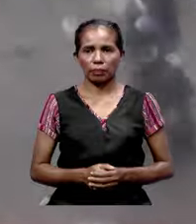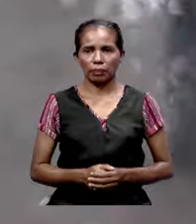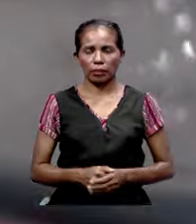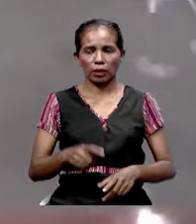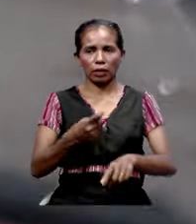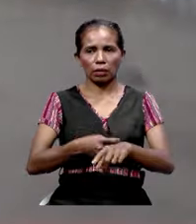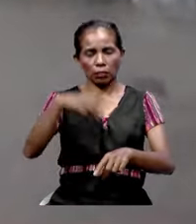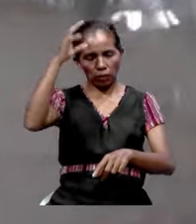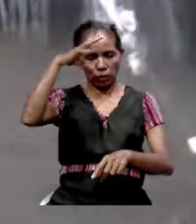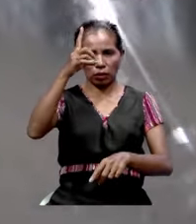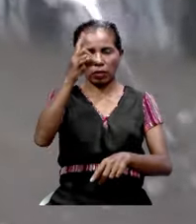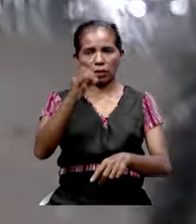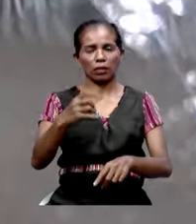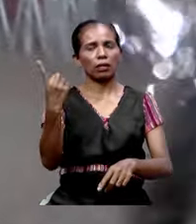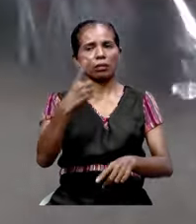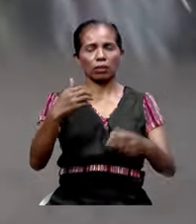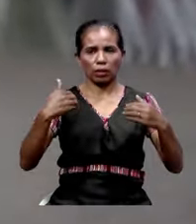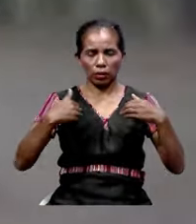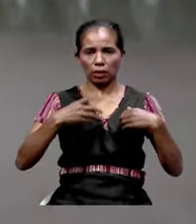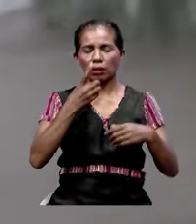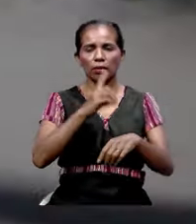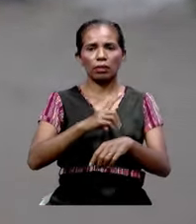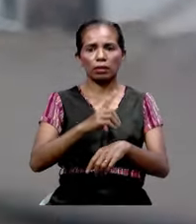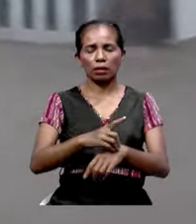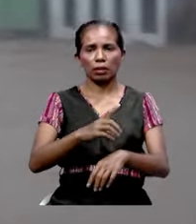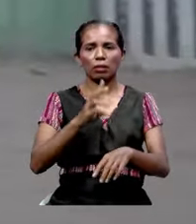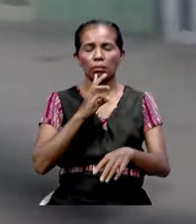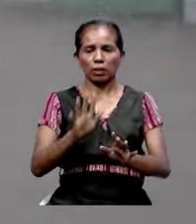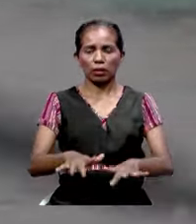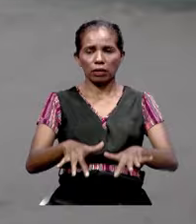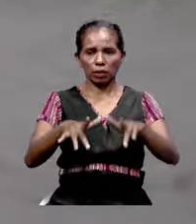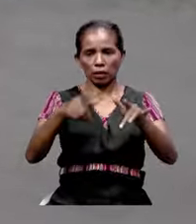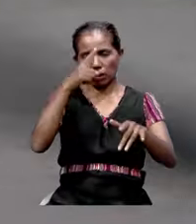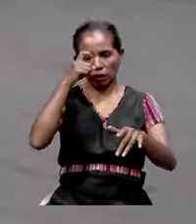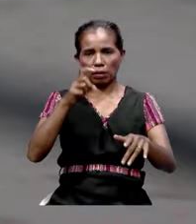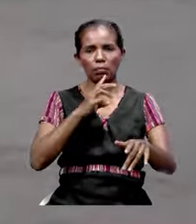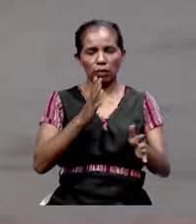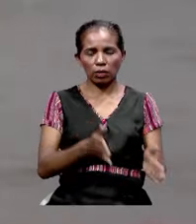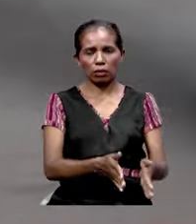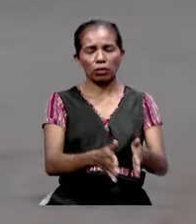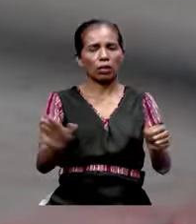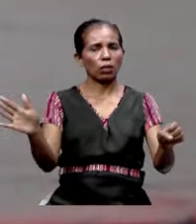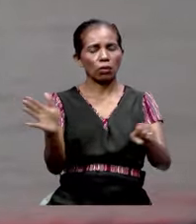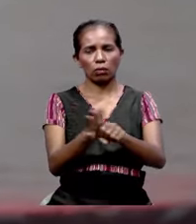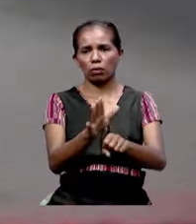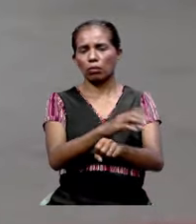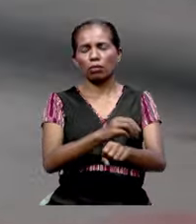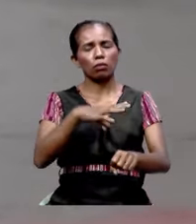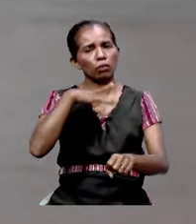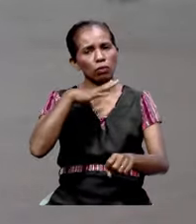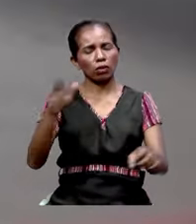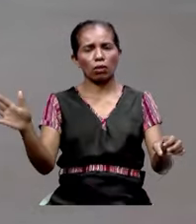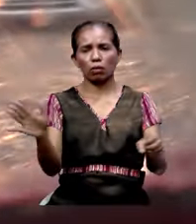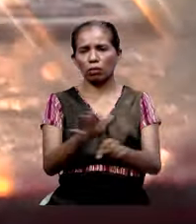Tempo udang capital dili sempre moso inundação iha fatin-fatin, tamba be dalang cavaleta sira intupido horai no foer, no